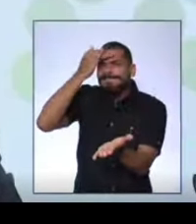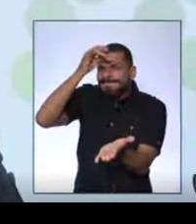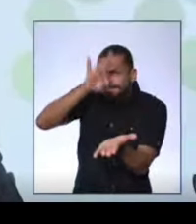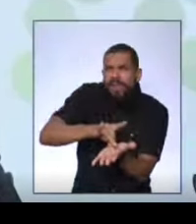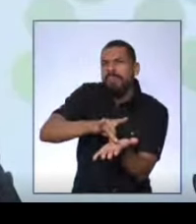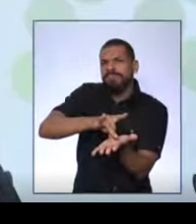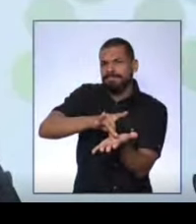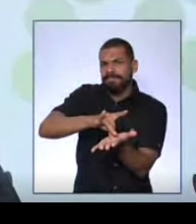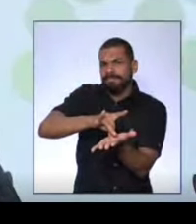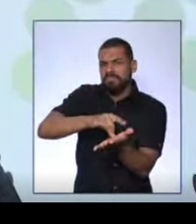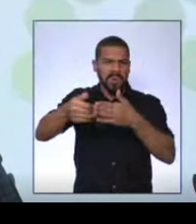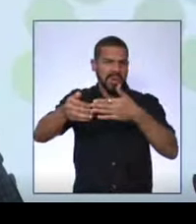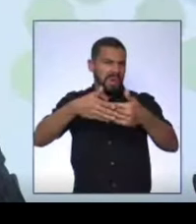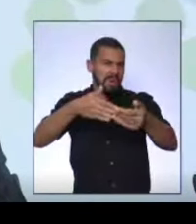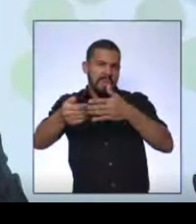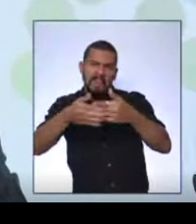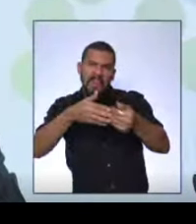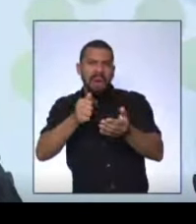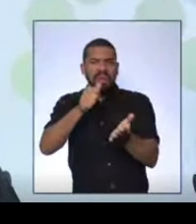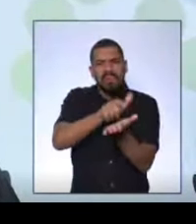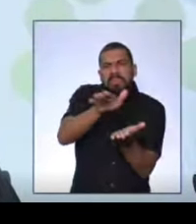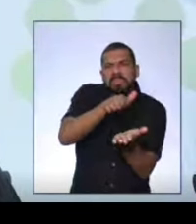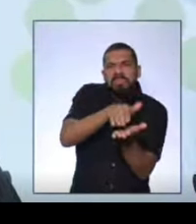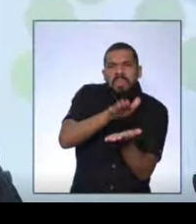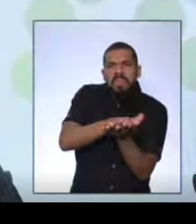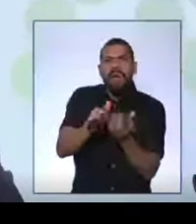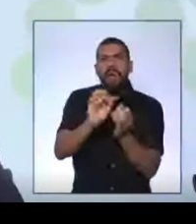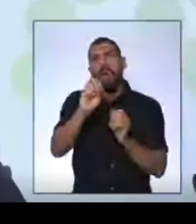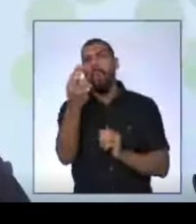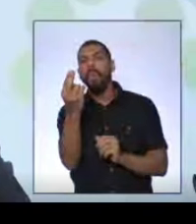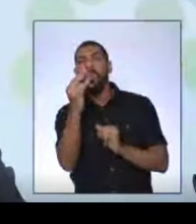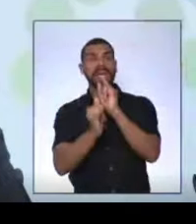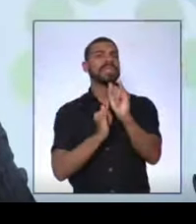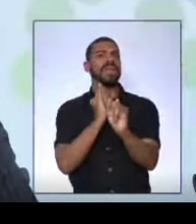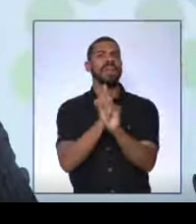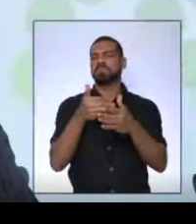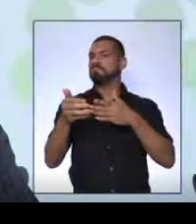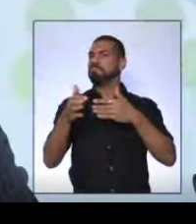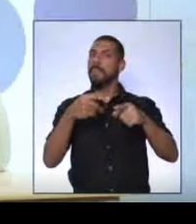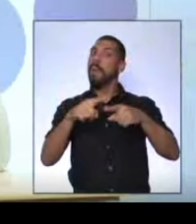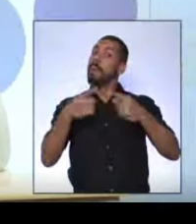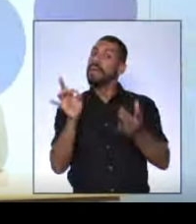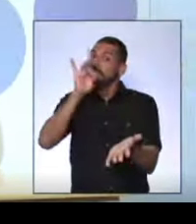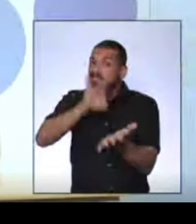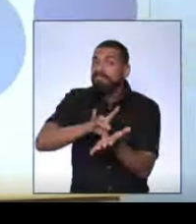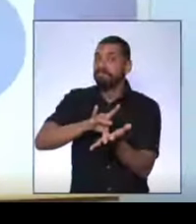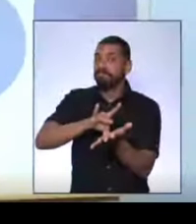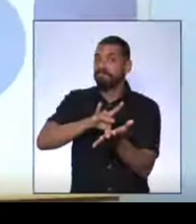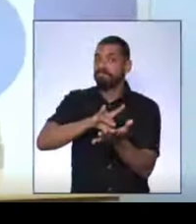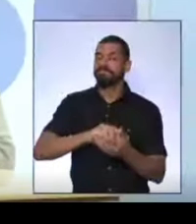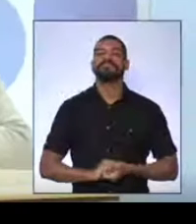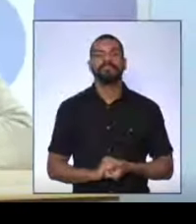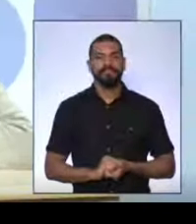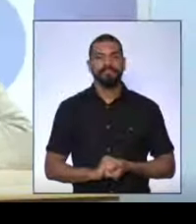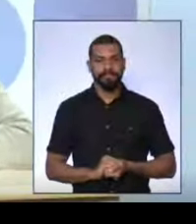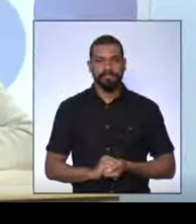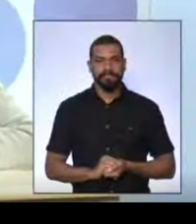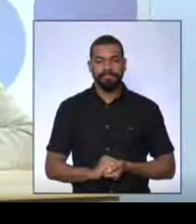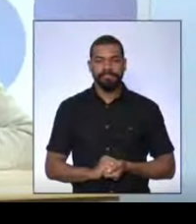bem. Não importa que seja impresso ou na internet, tá? Isso mesmo. Nós temos mais interatividade